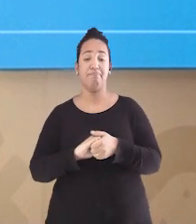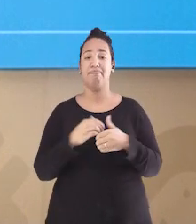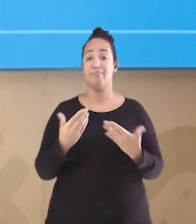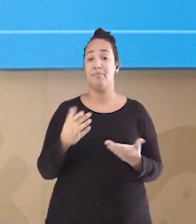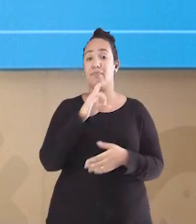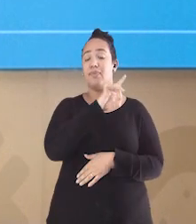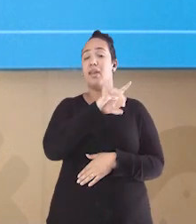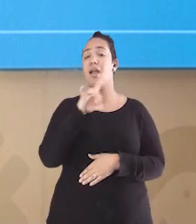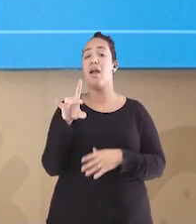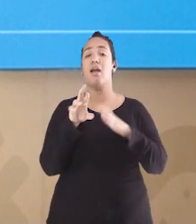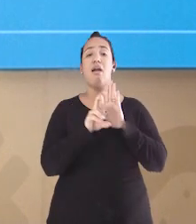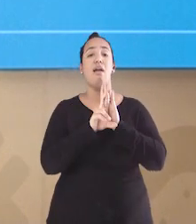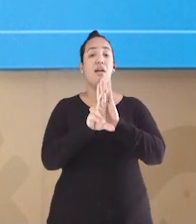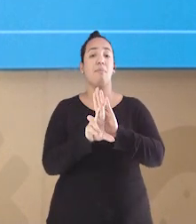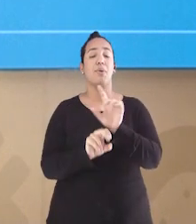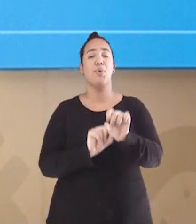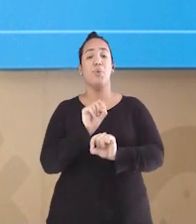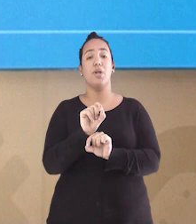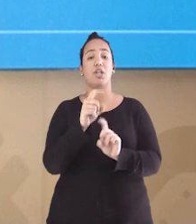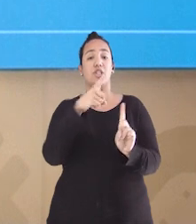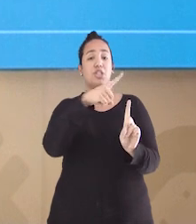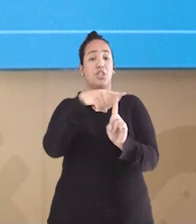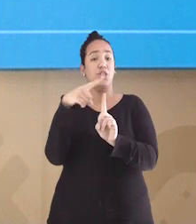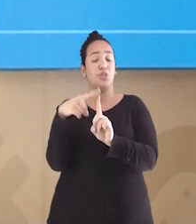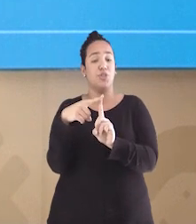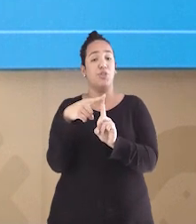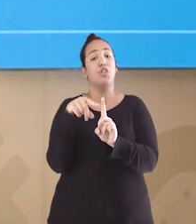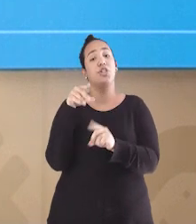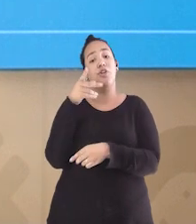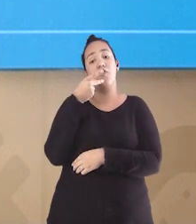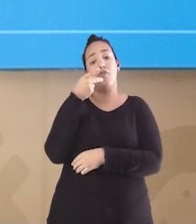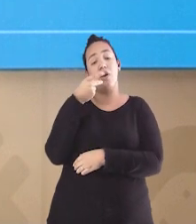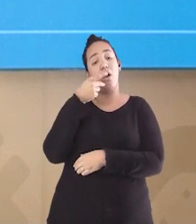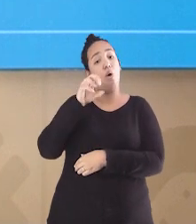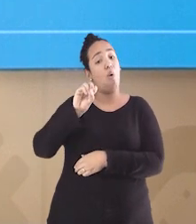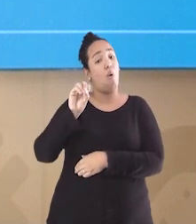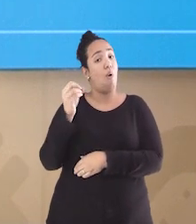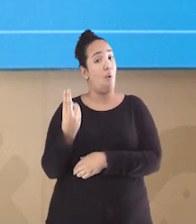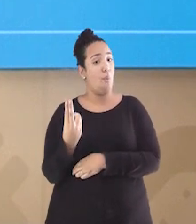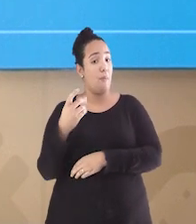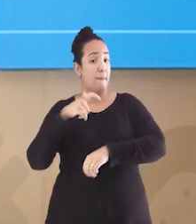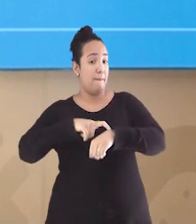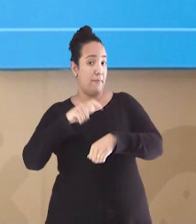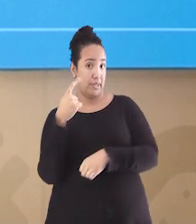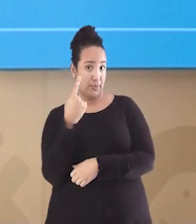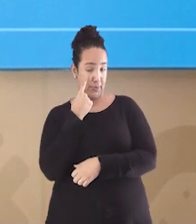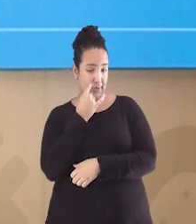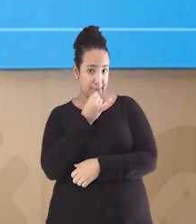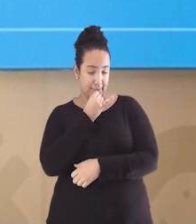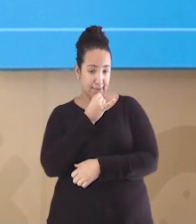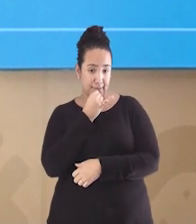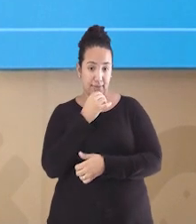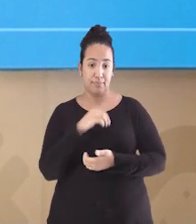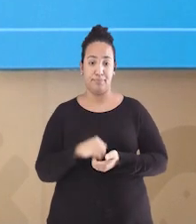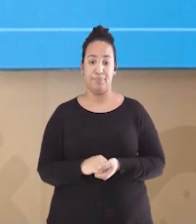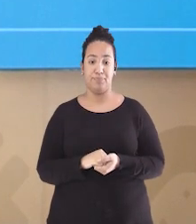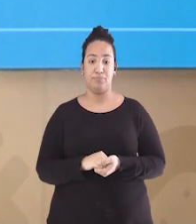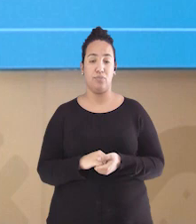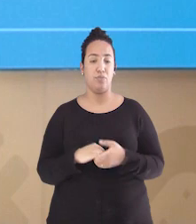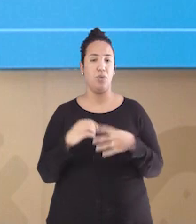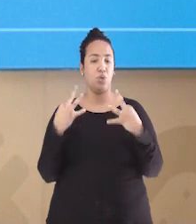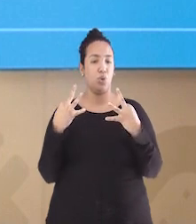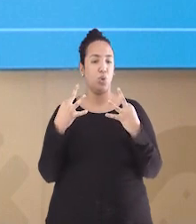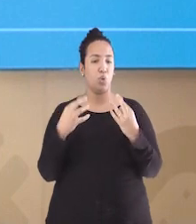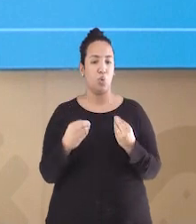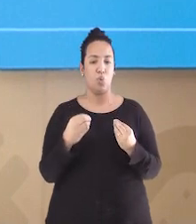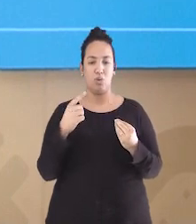quadrinhos. Cada um representa um tipo de fala ou situação. Vejam esses daqui.